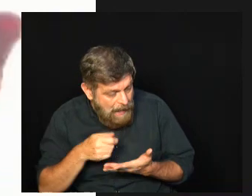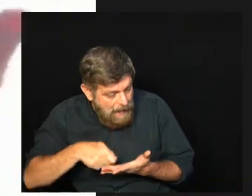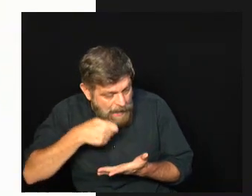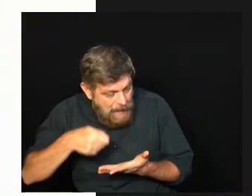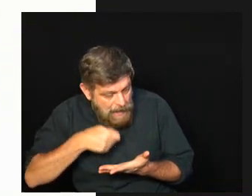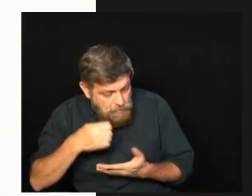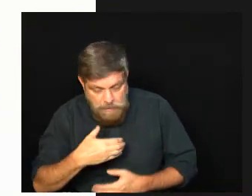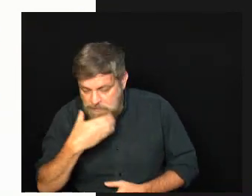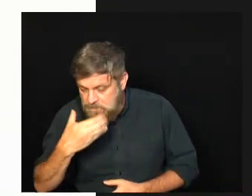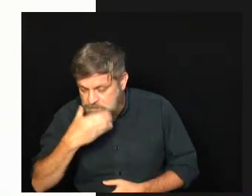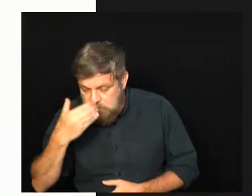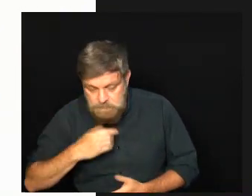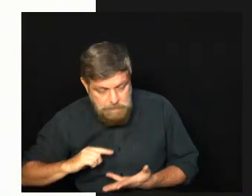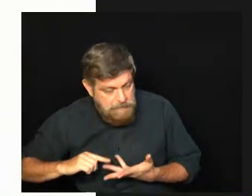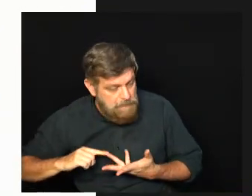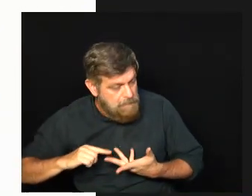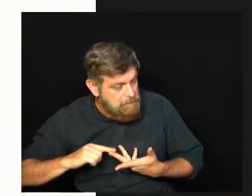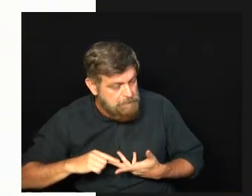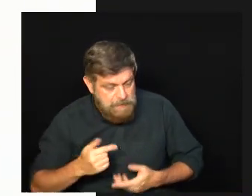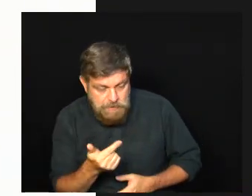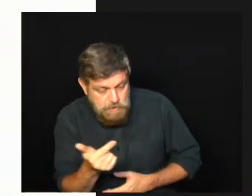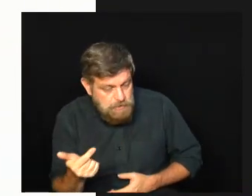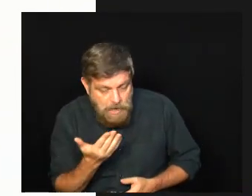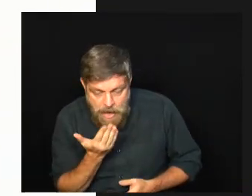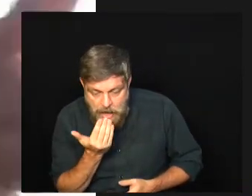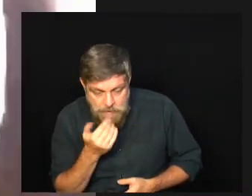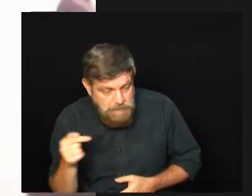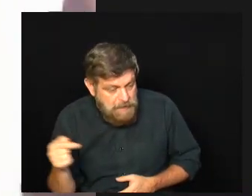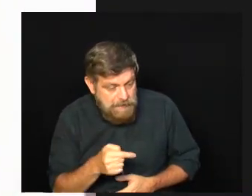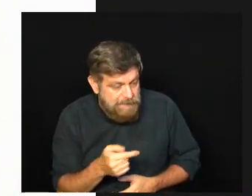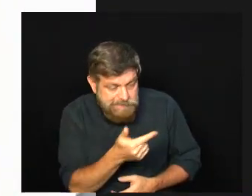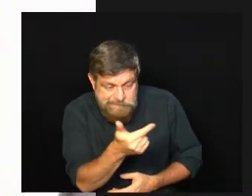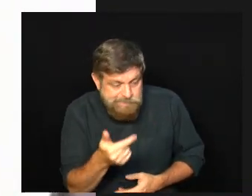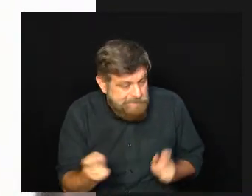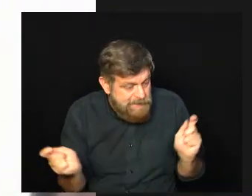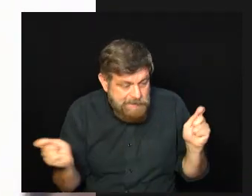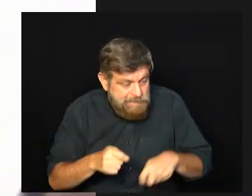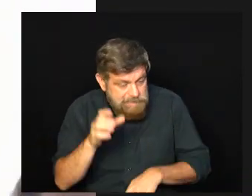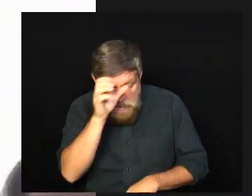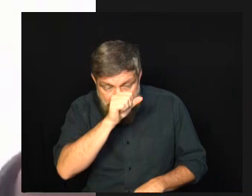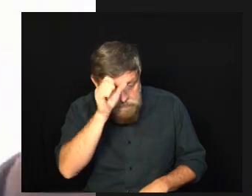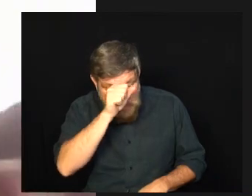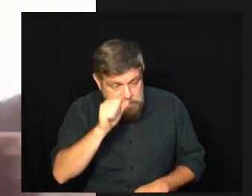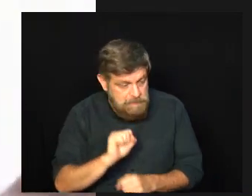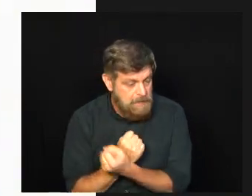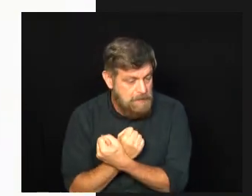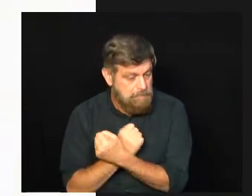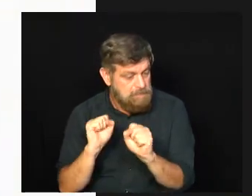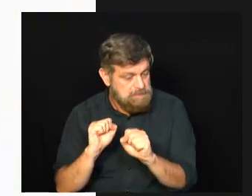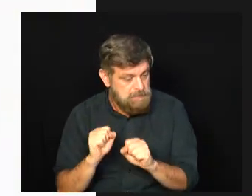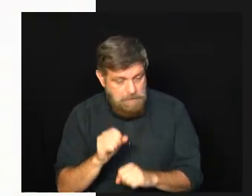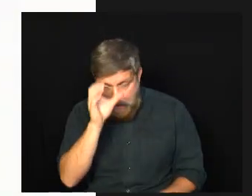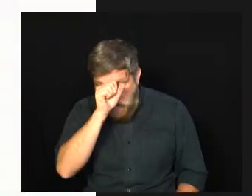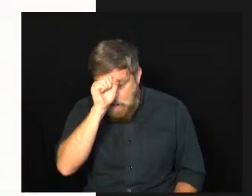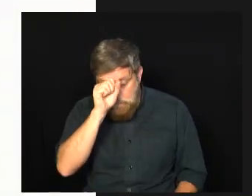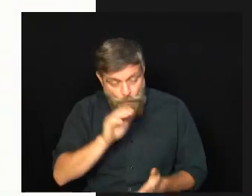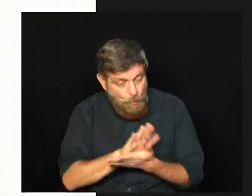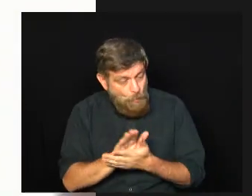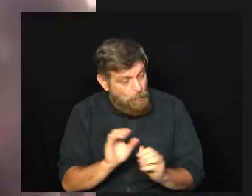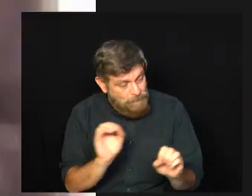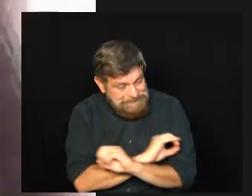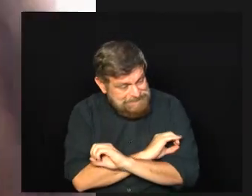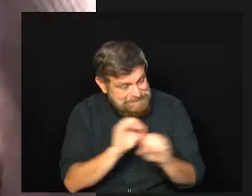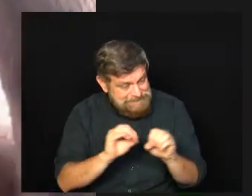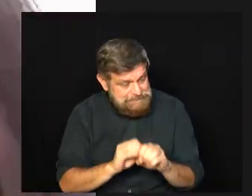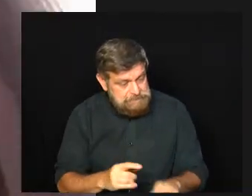a fruta, não come isso, não come aquilo, ela não tem nem capacidade para aprender. Ela não aprende suficientemente.